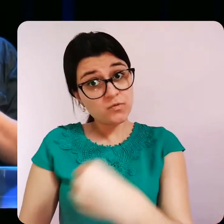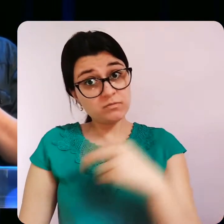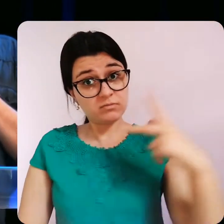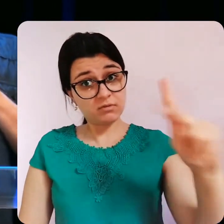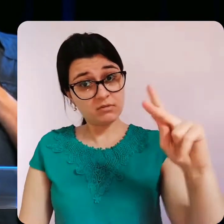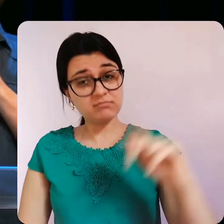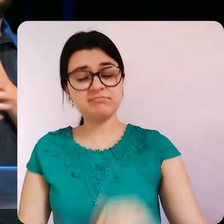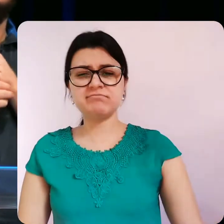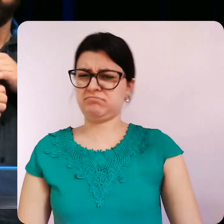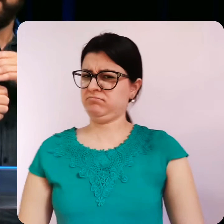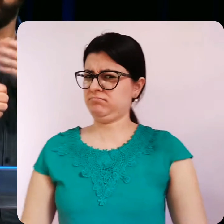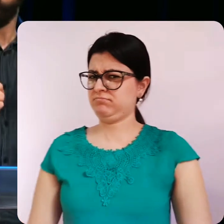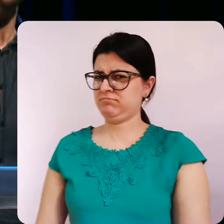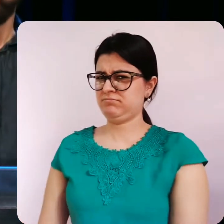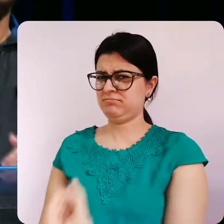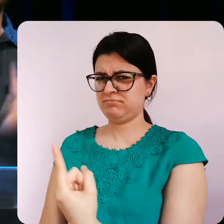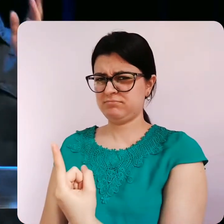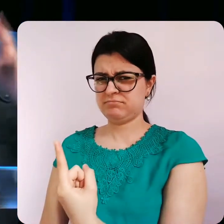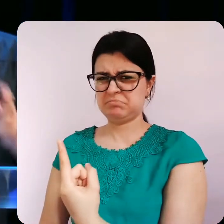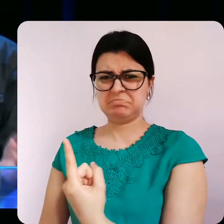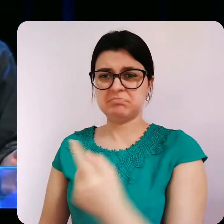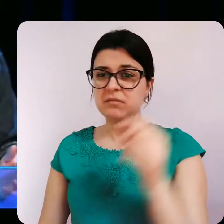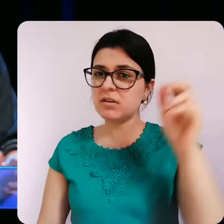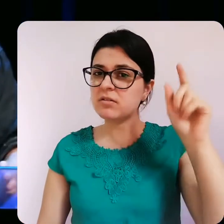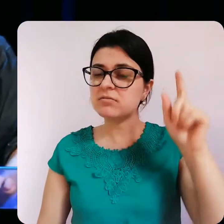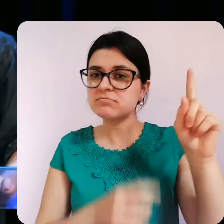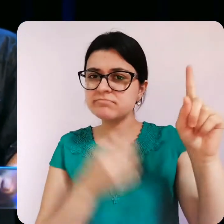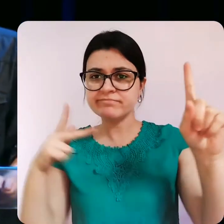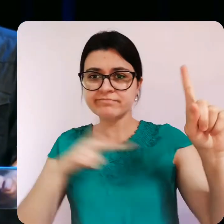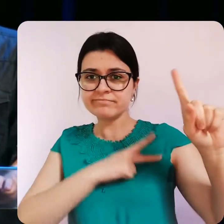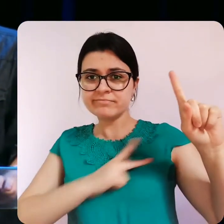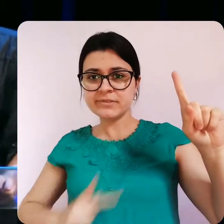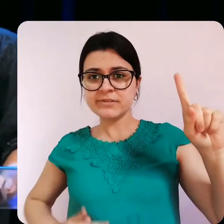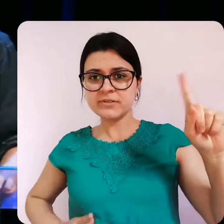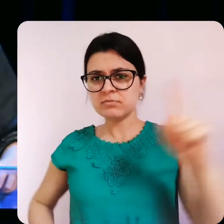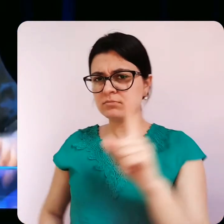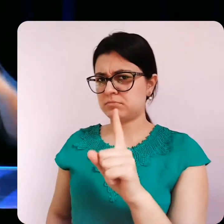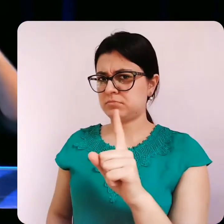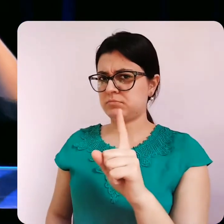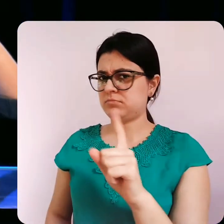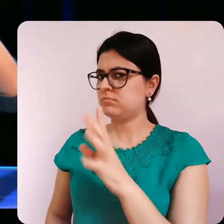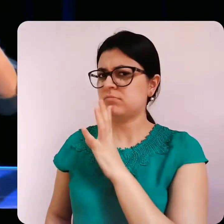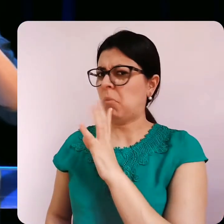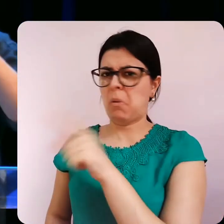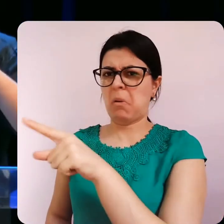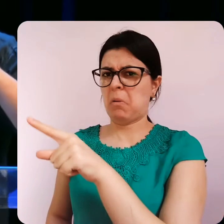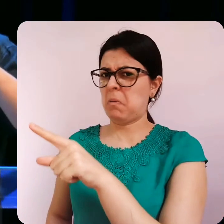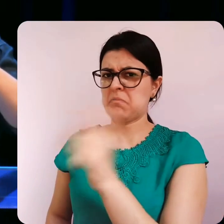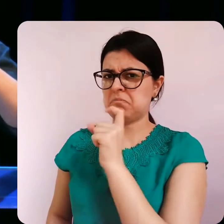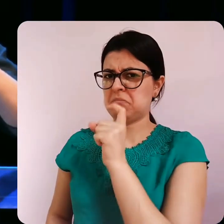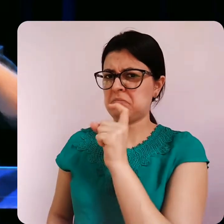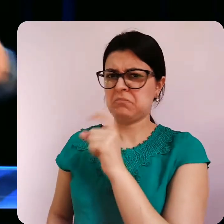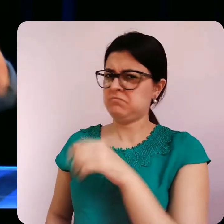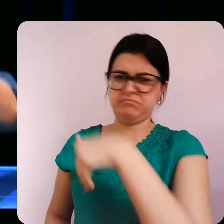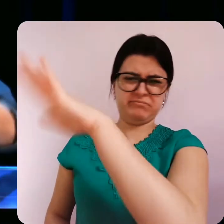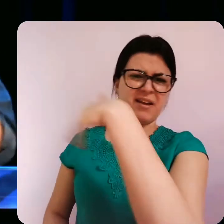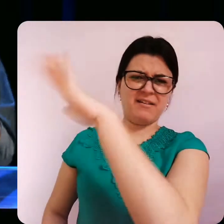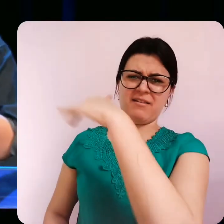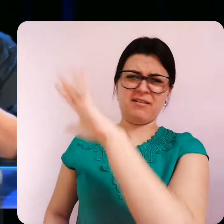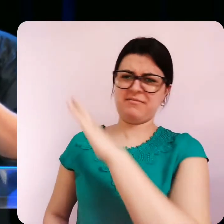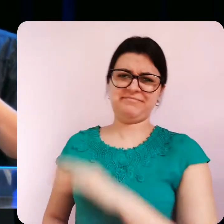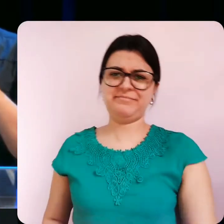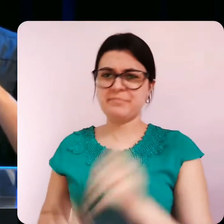você. Provavelmente ele poderia: não conheço, manda embora que eu nem sei quem é. Imagine se isso acontecesse com nossa